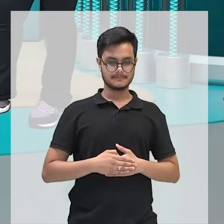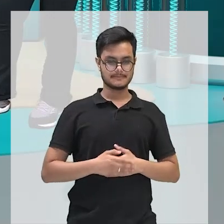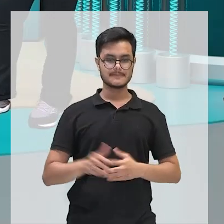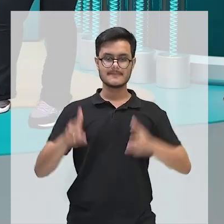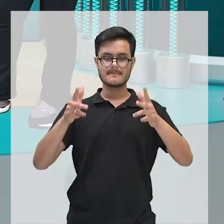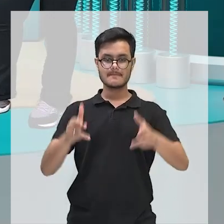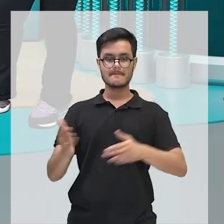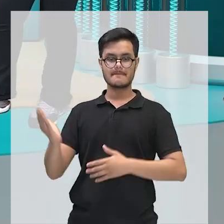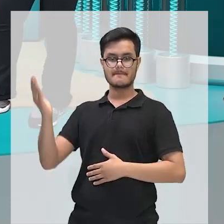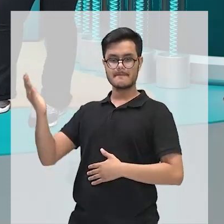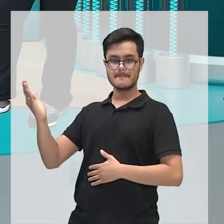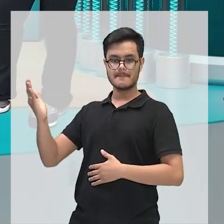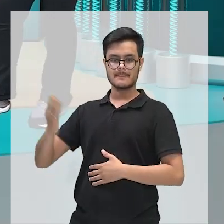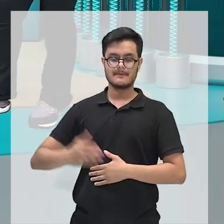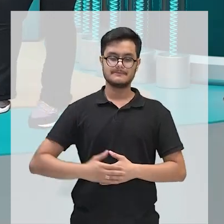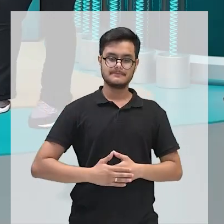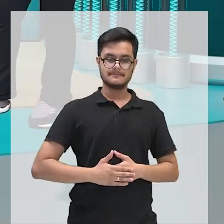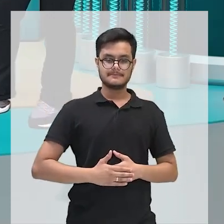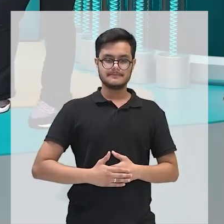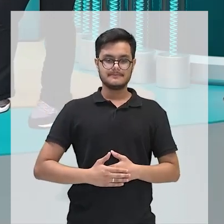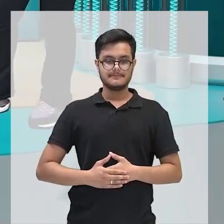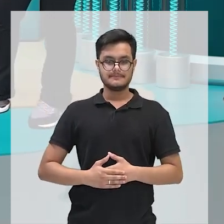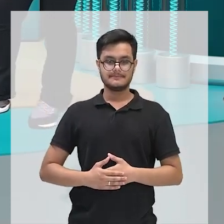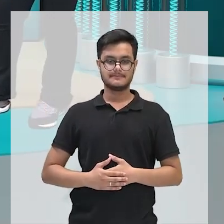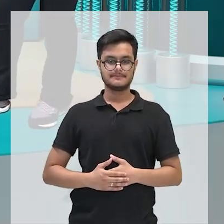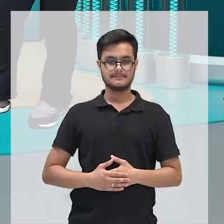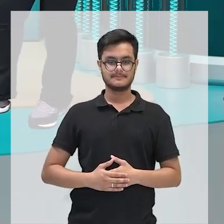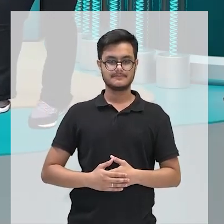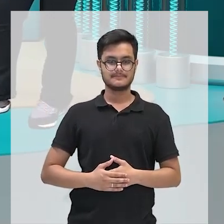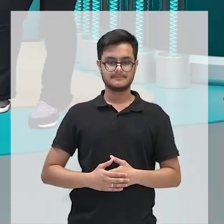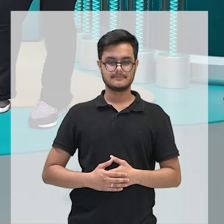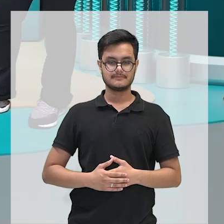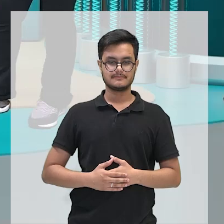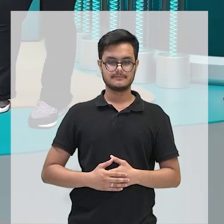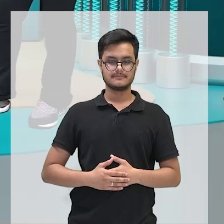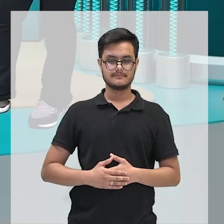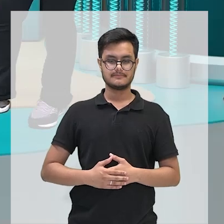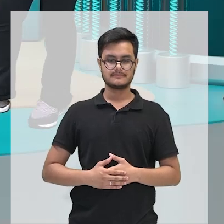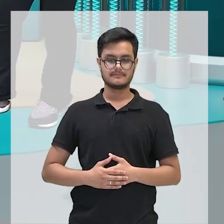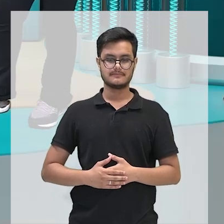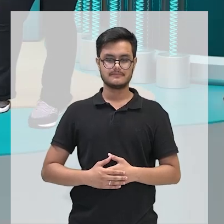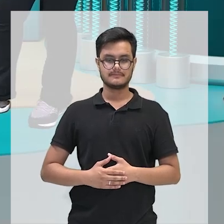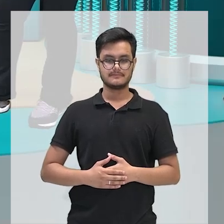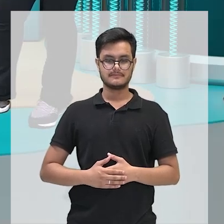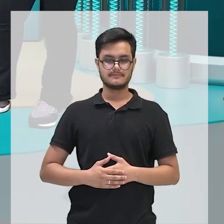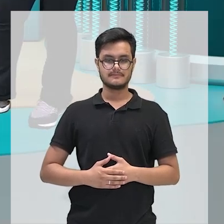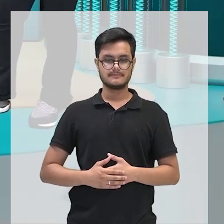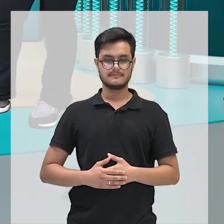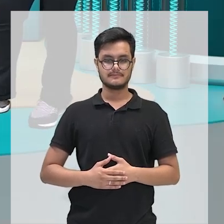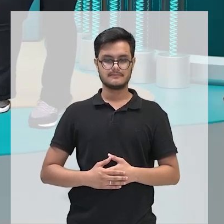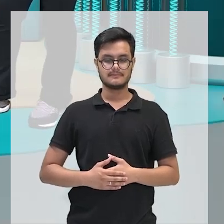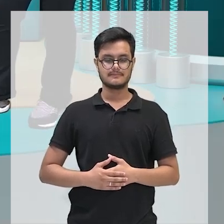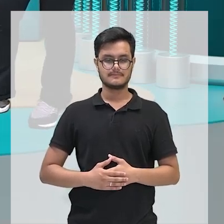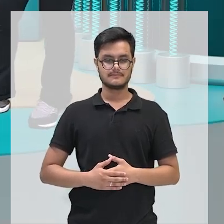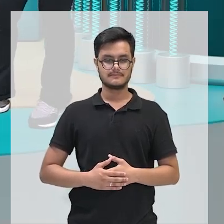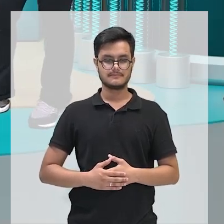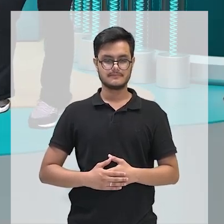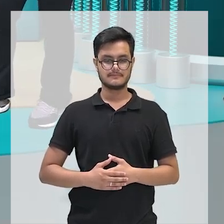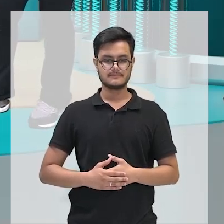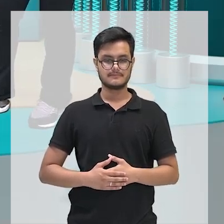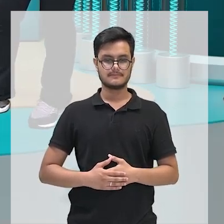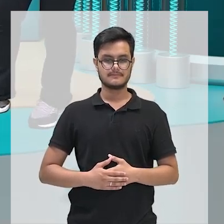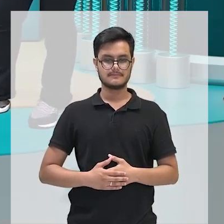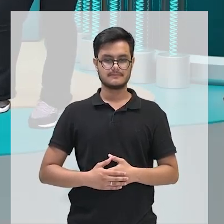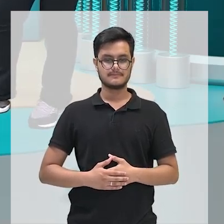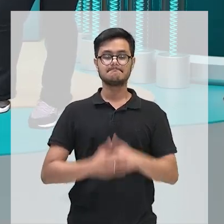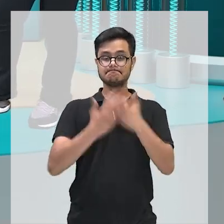girando o nosso taco, certo? Prosseguindo, temos o